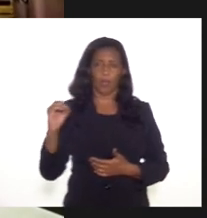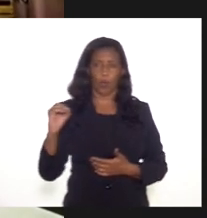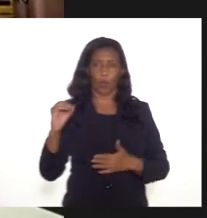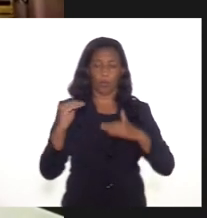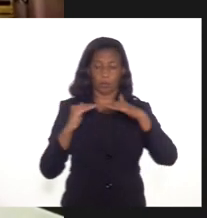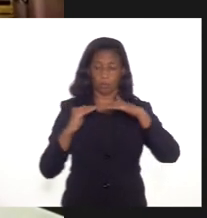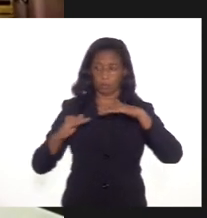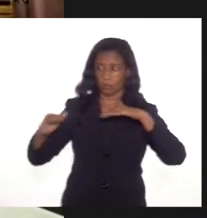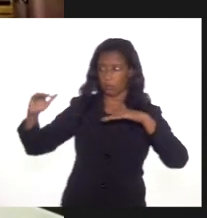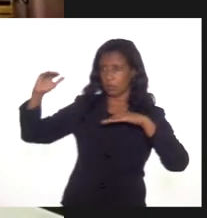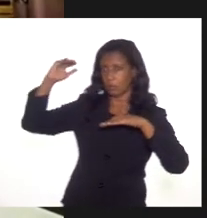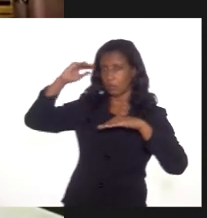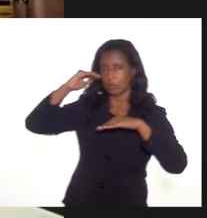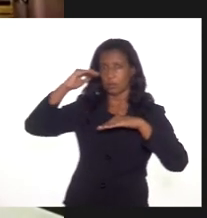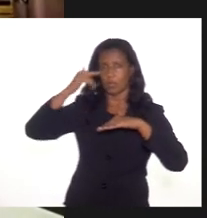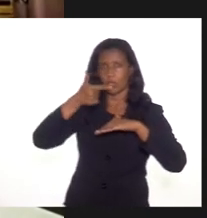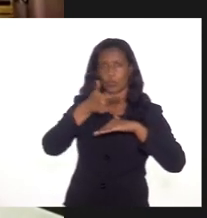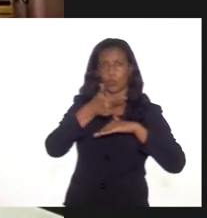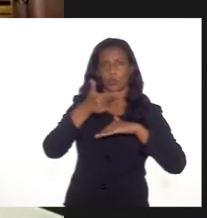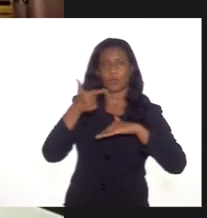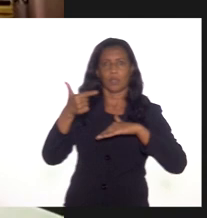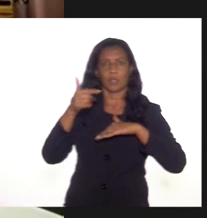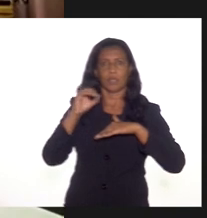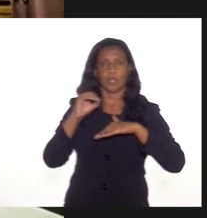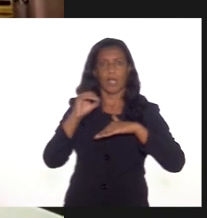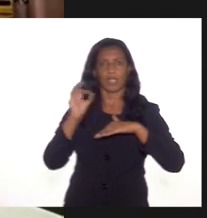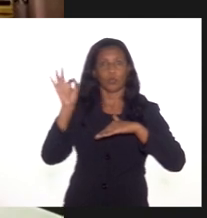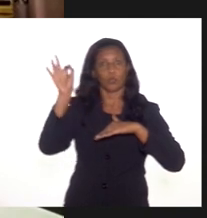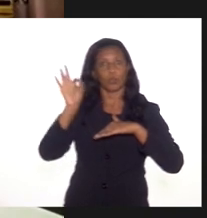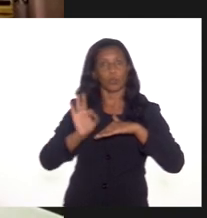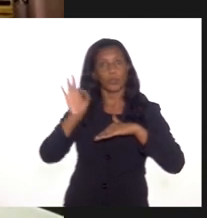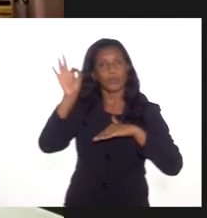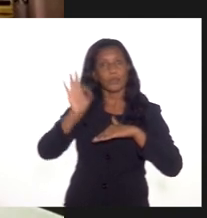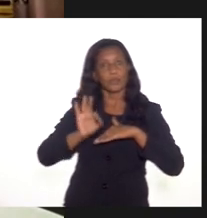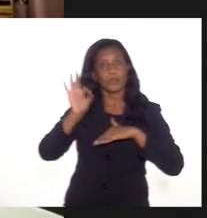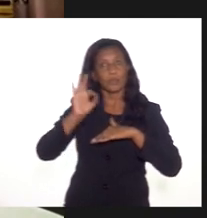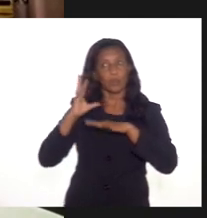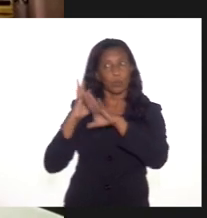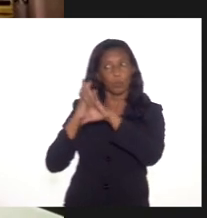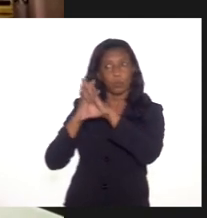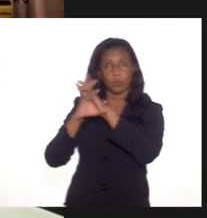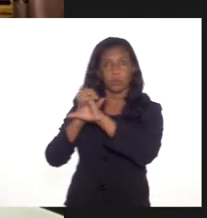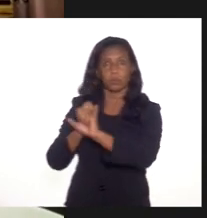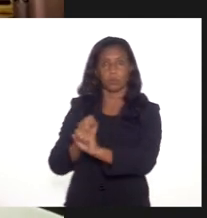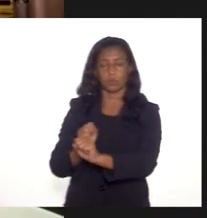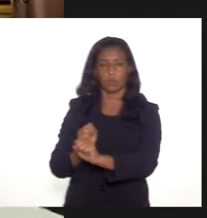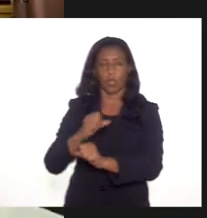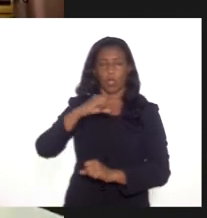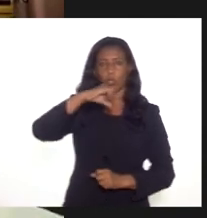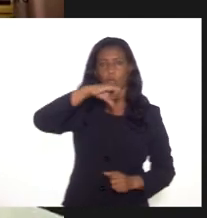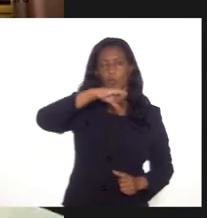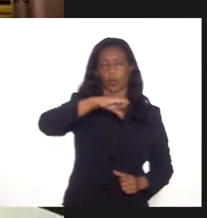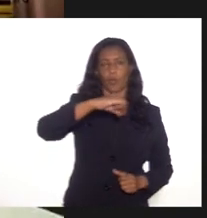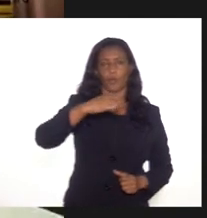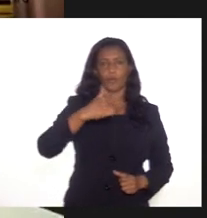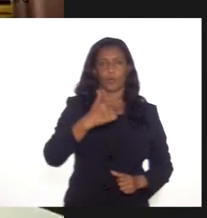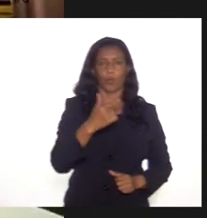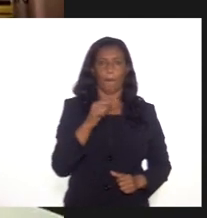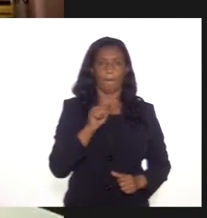superiores em 210%, totalizando R$ 92